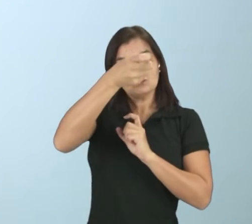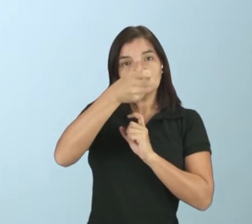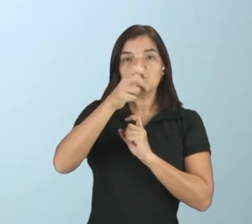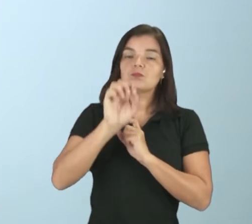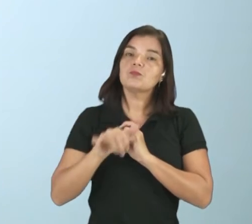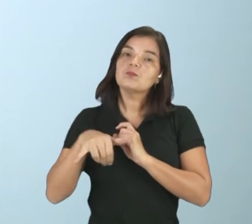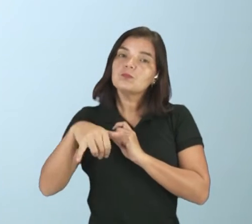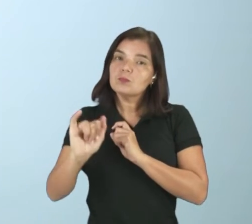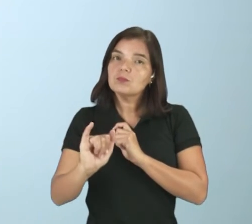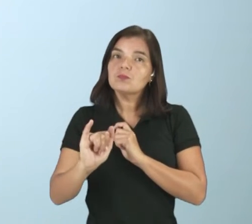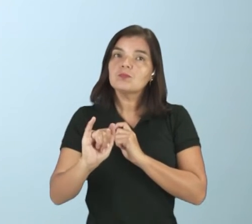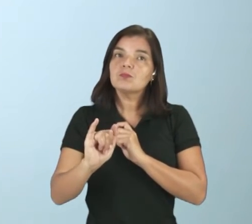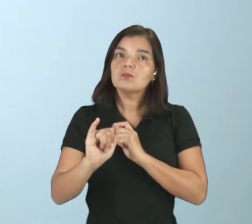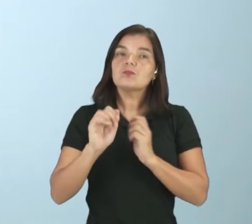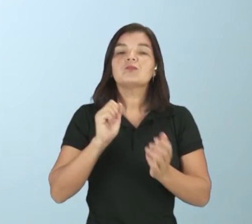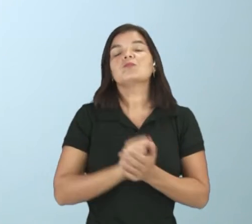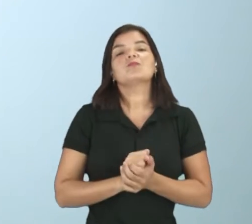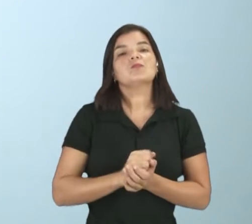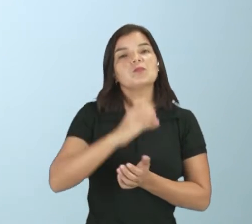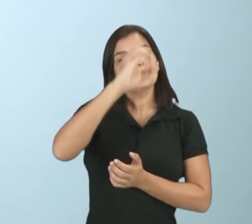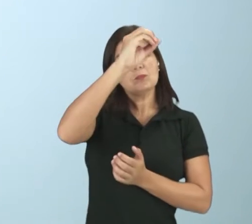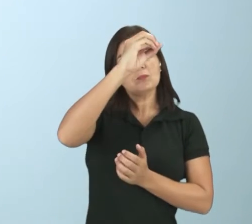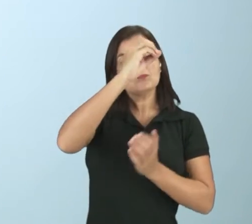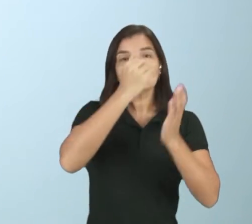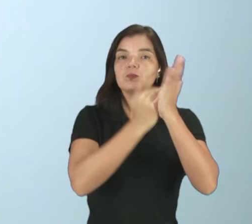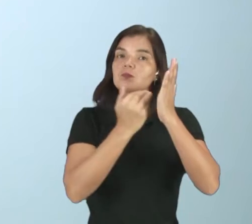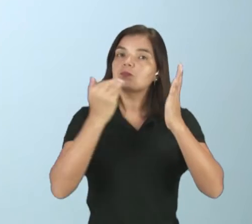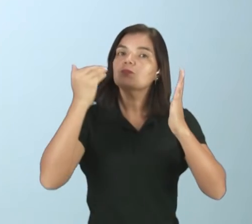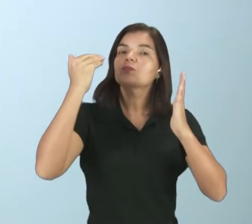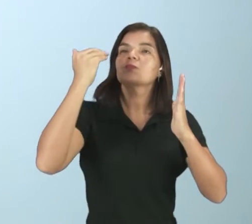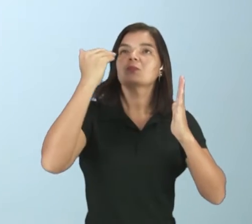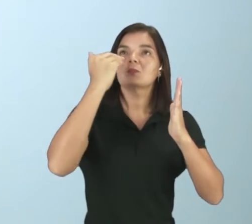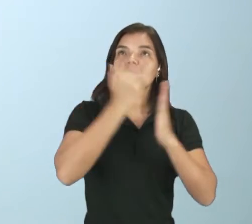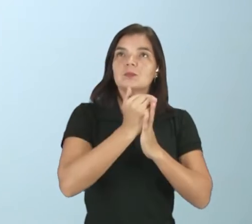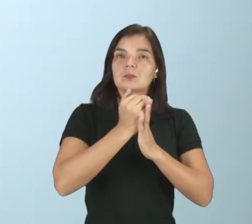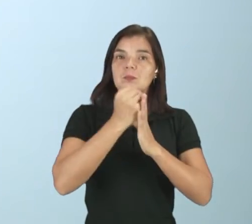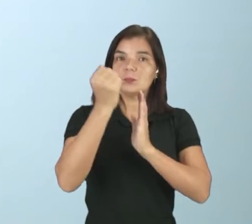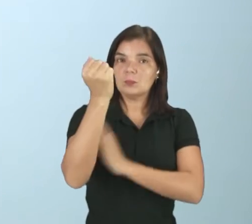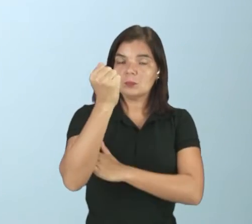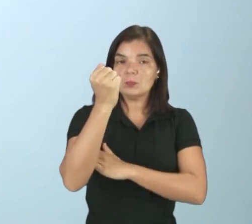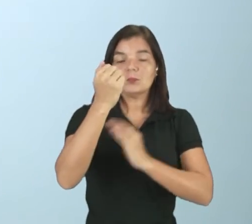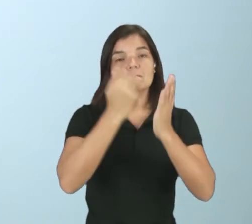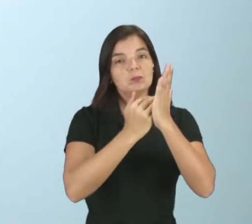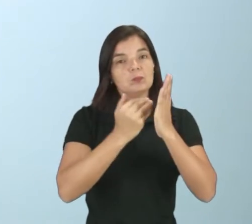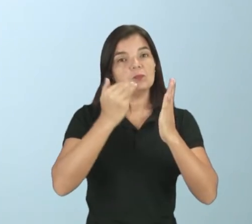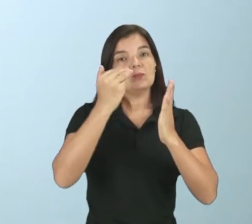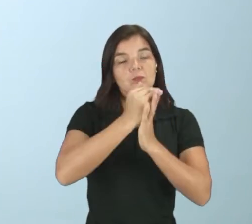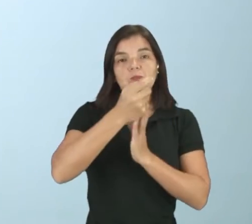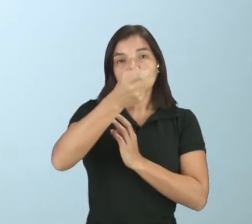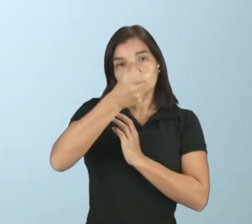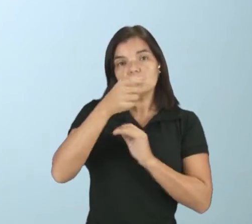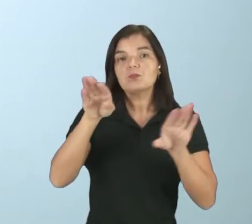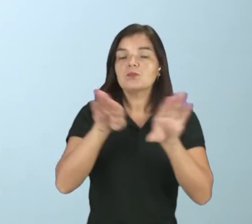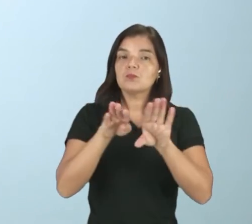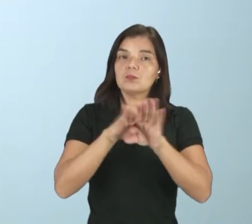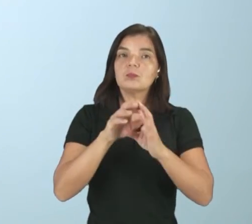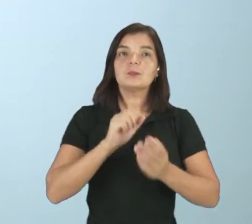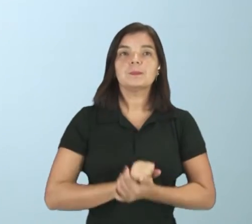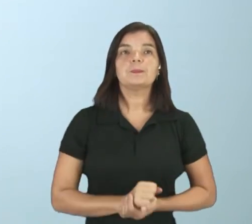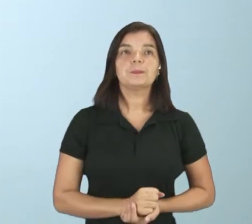y, né? Quer dizer, do ponto zero, e crescendo conforme a força vai aumentando, o x também